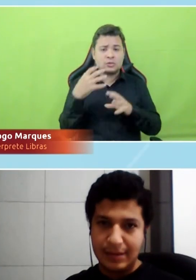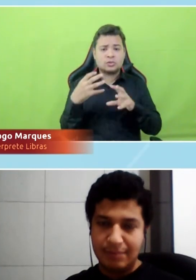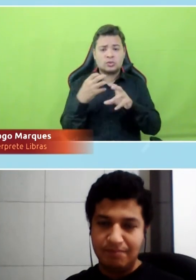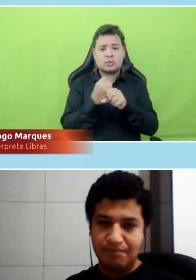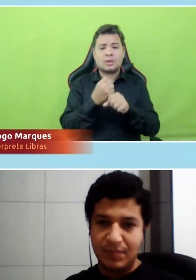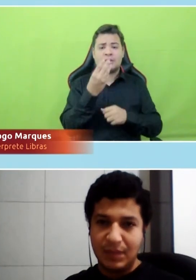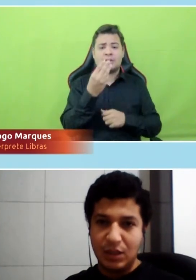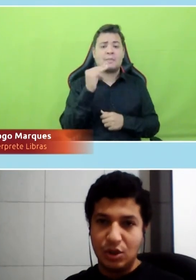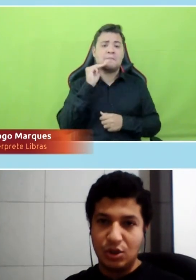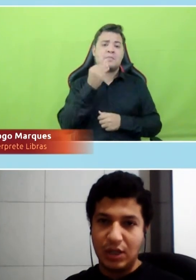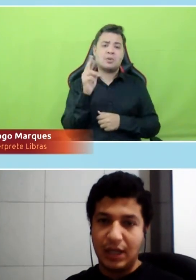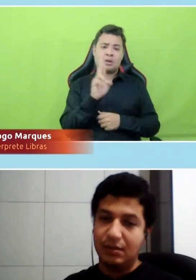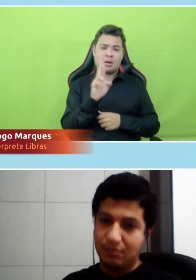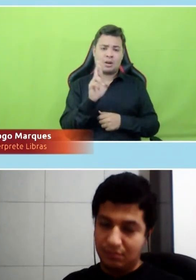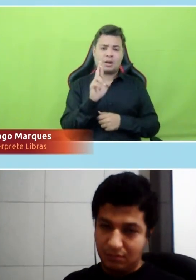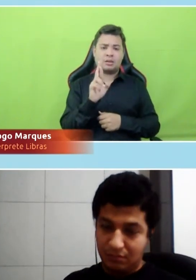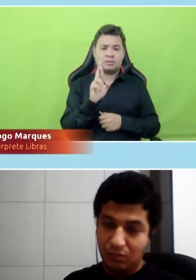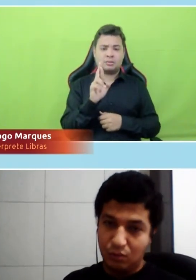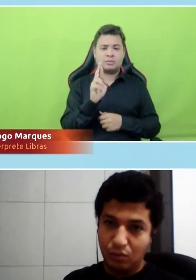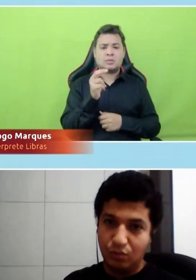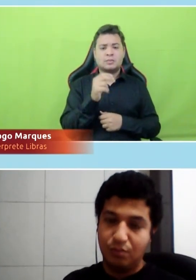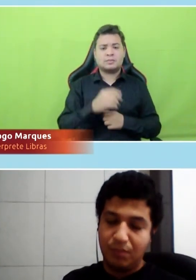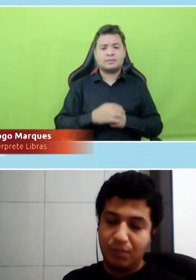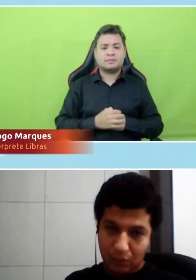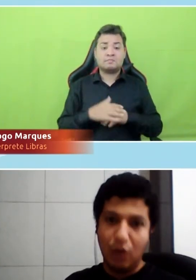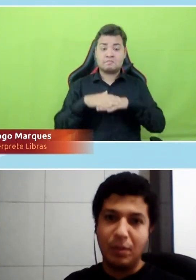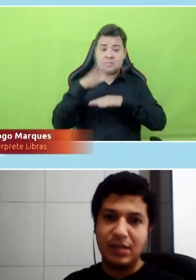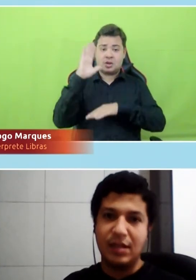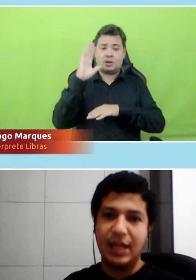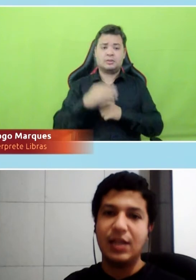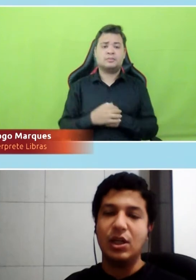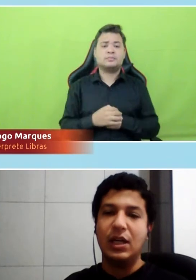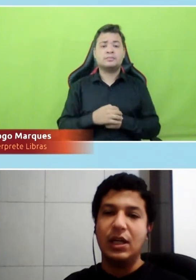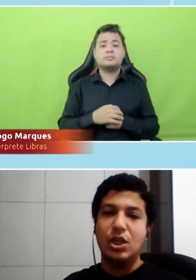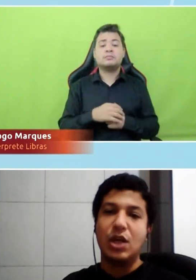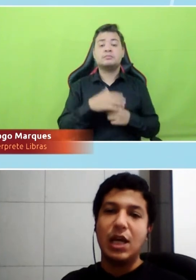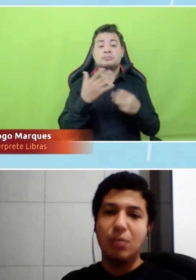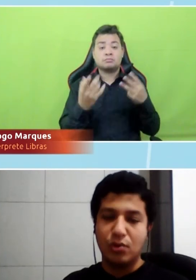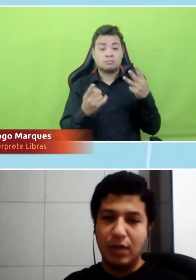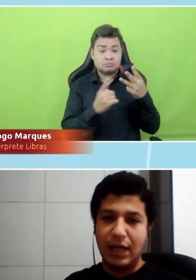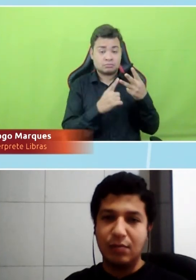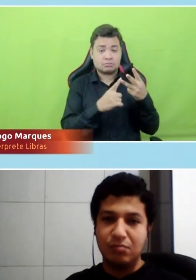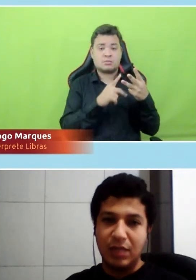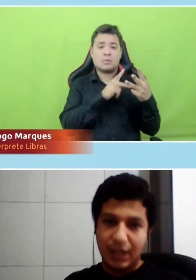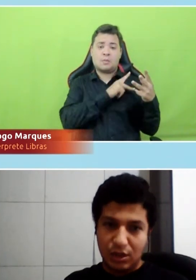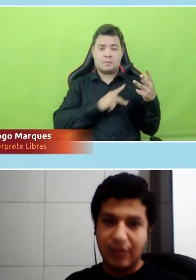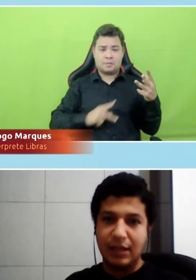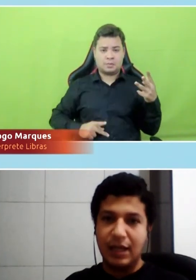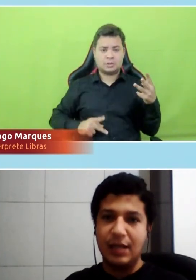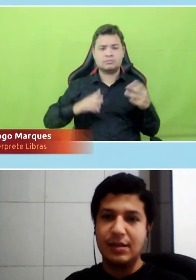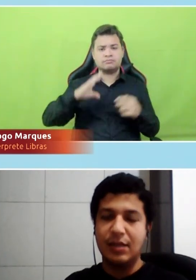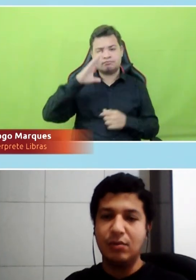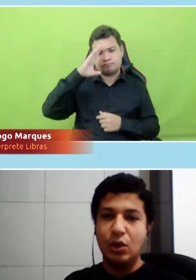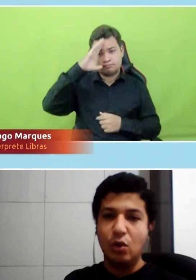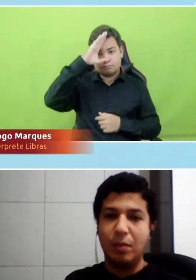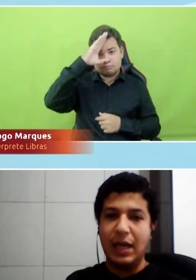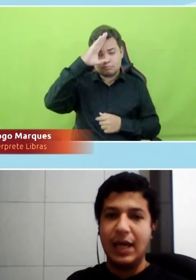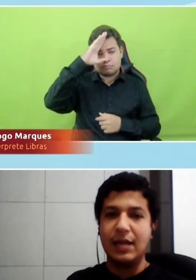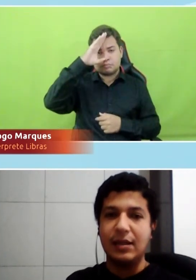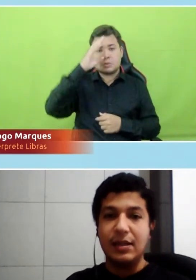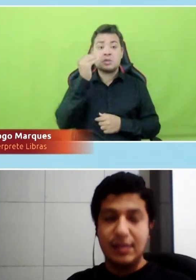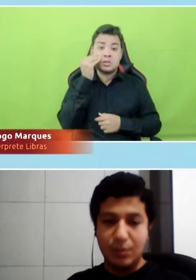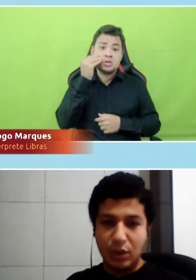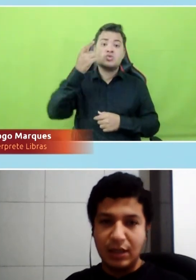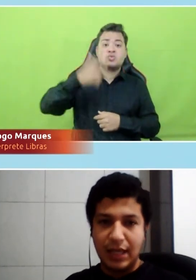reais. Já o atual presidente, Jair Bolsonaro, e candidata à reeleição do PL,